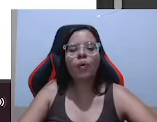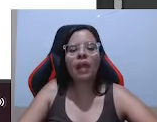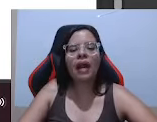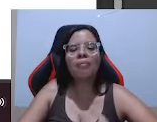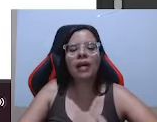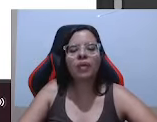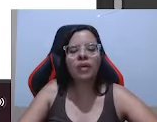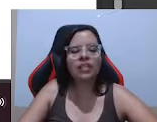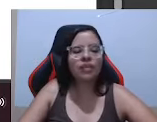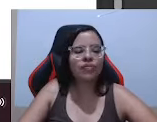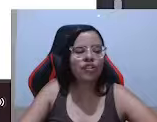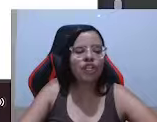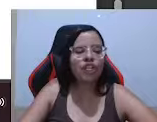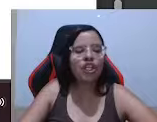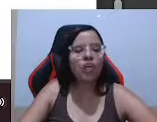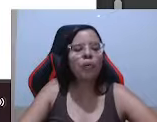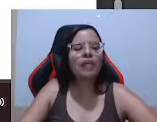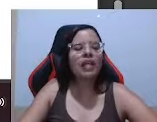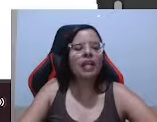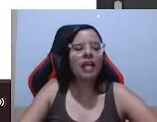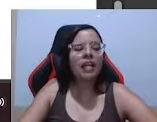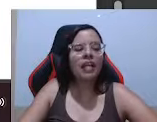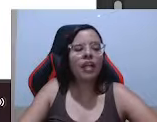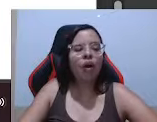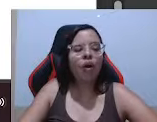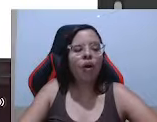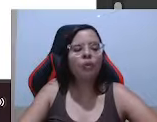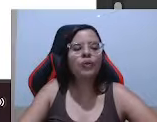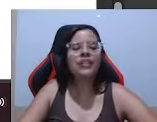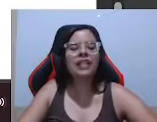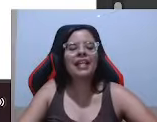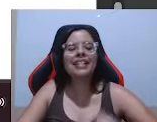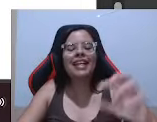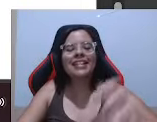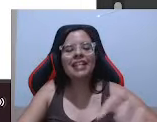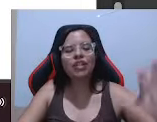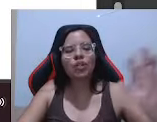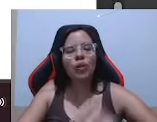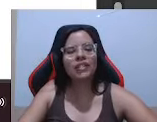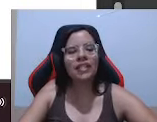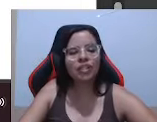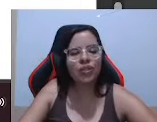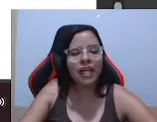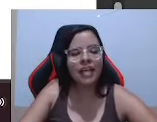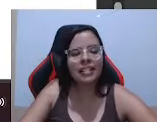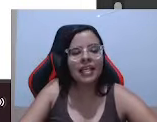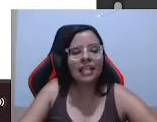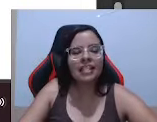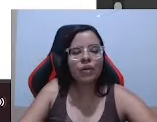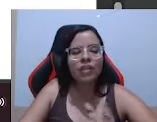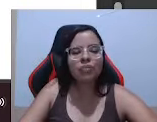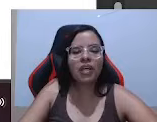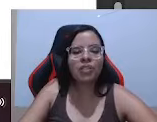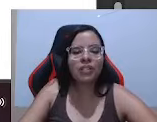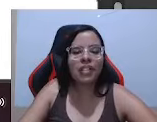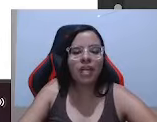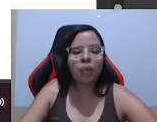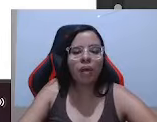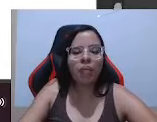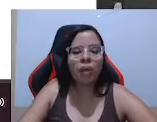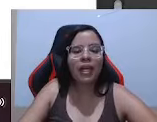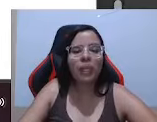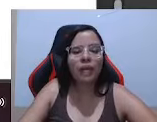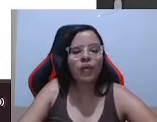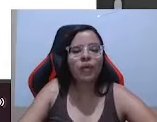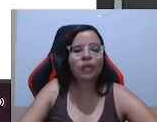referencial curricular para educação infantil, e entre outros, e as legislações nacionais são as mesmas lá